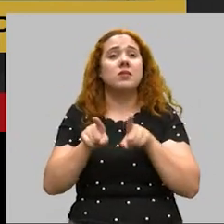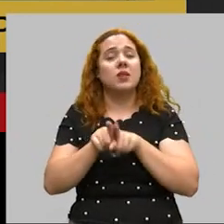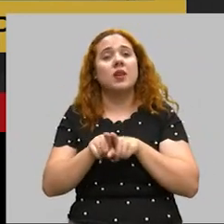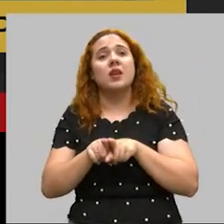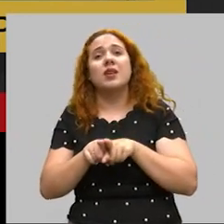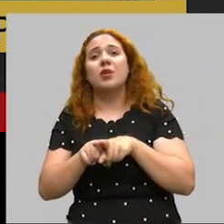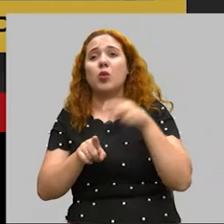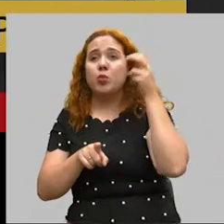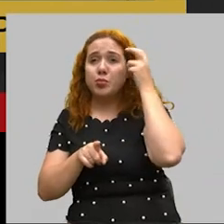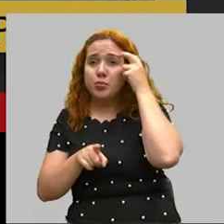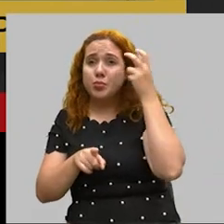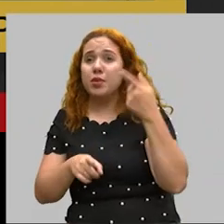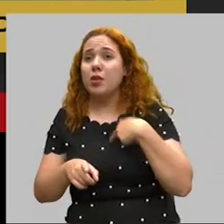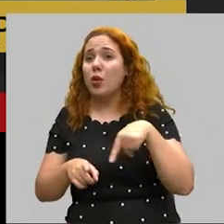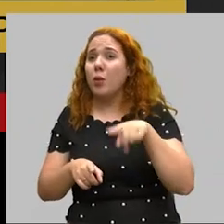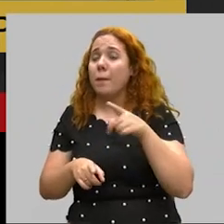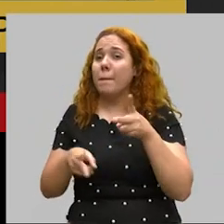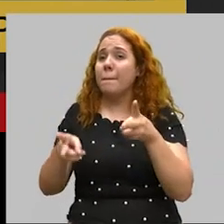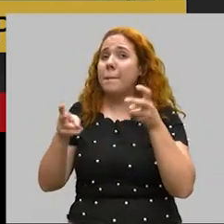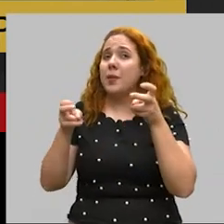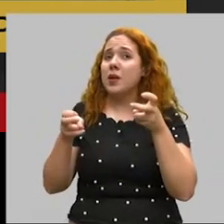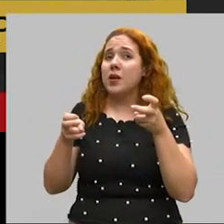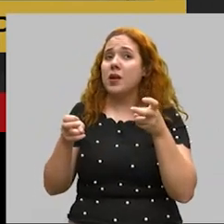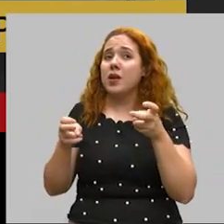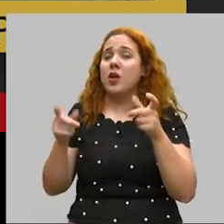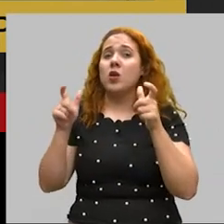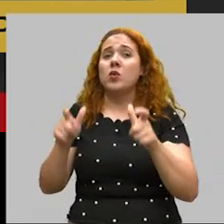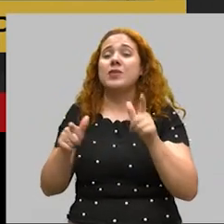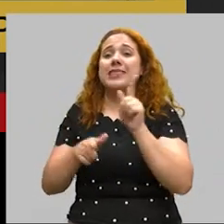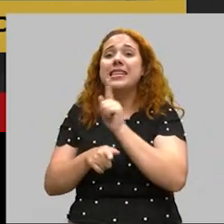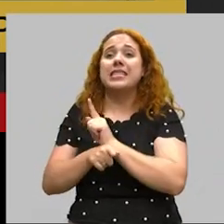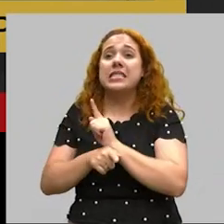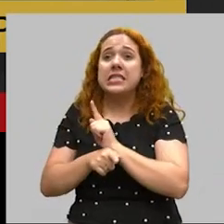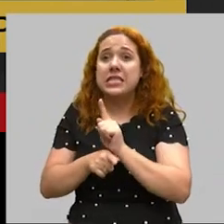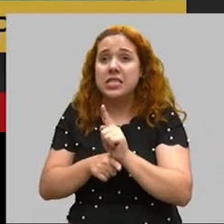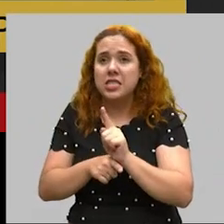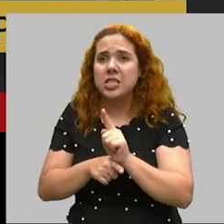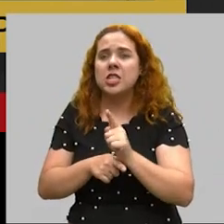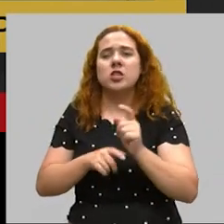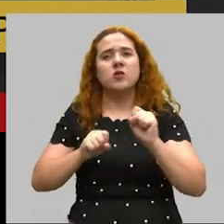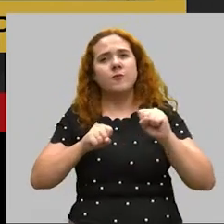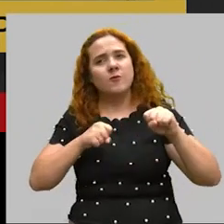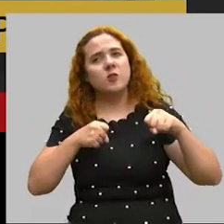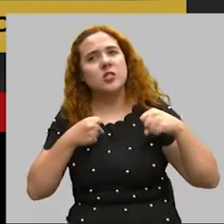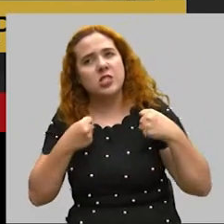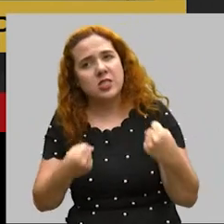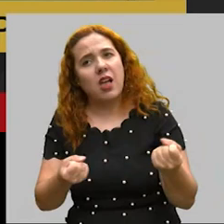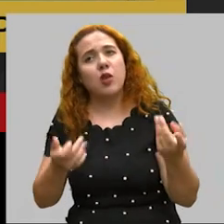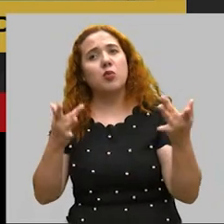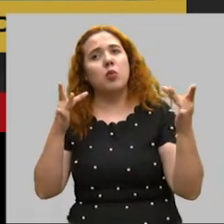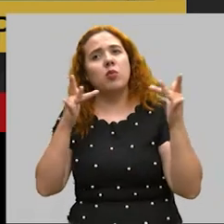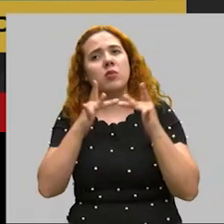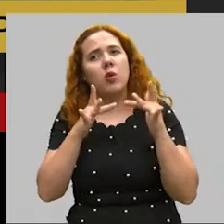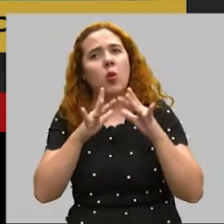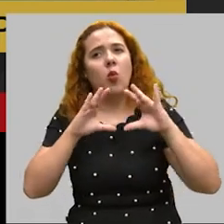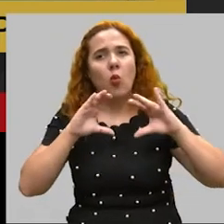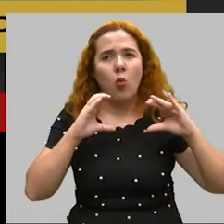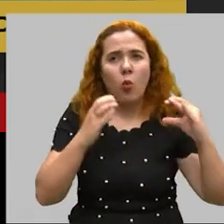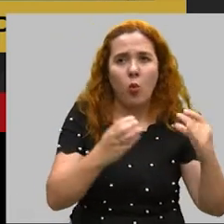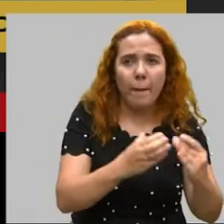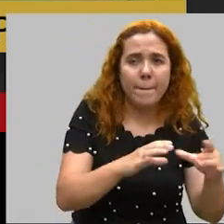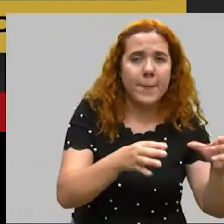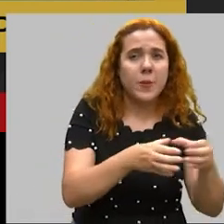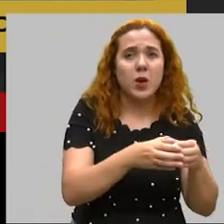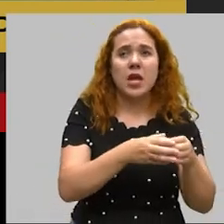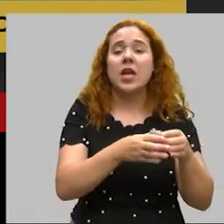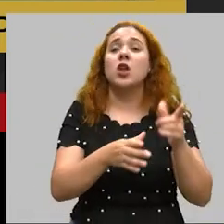que aonde a gente tem um gestor envolvido com a comunidade ele mobiliza todos os